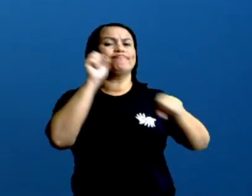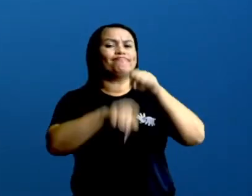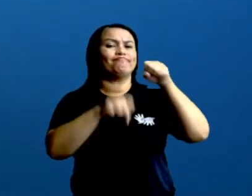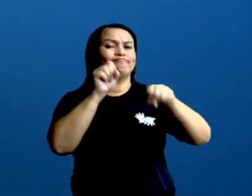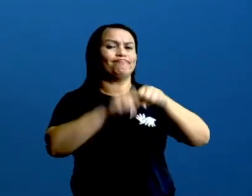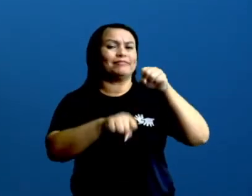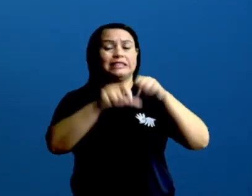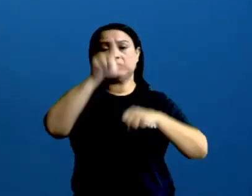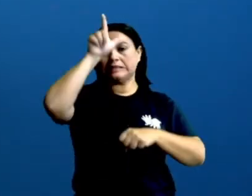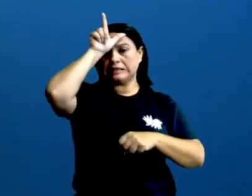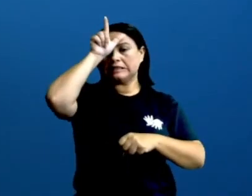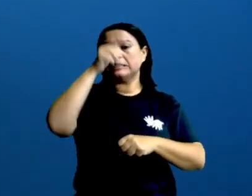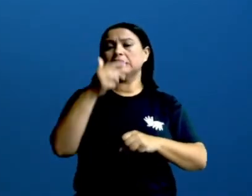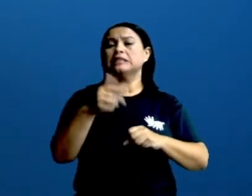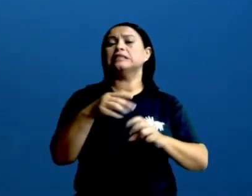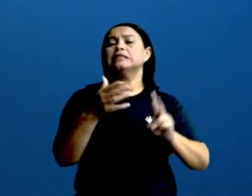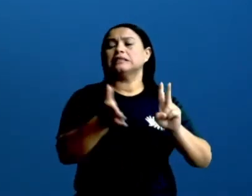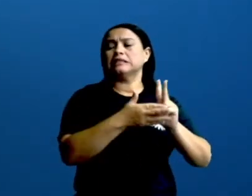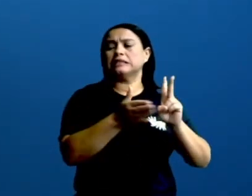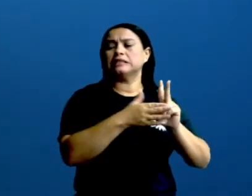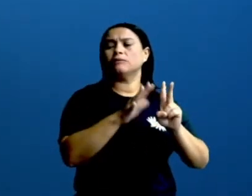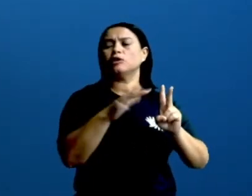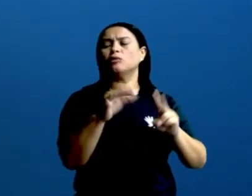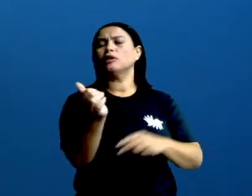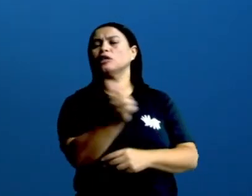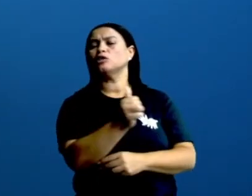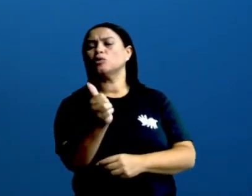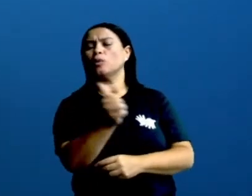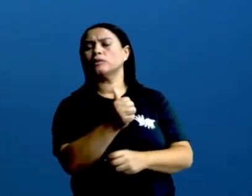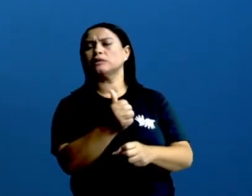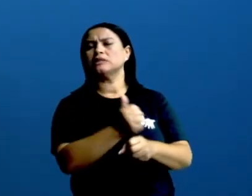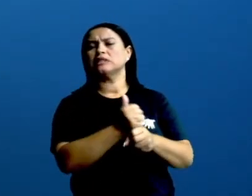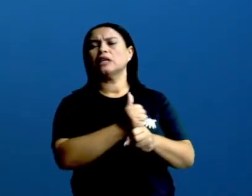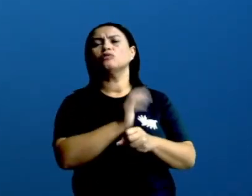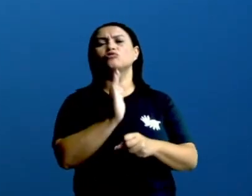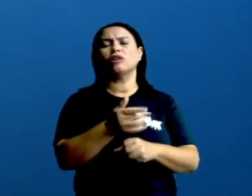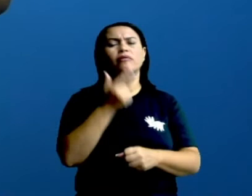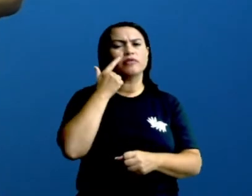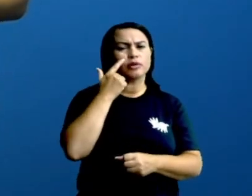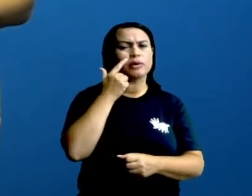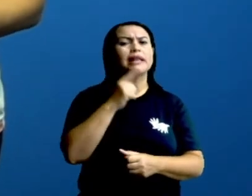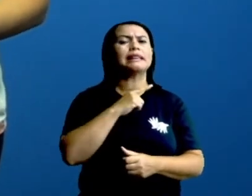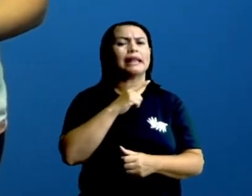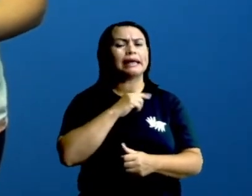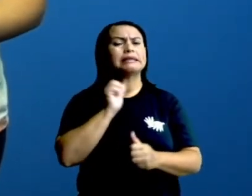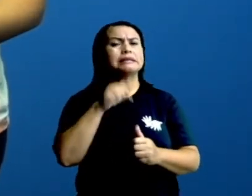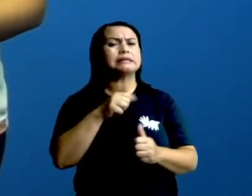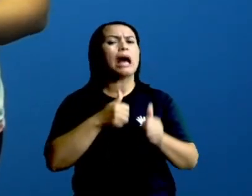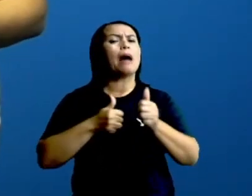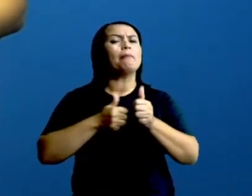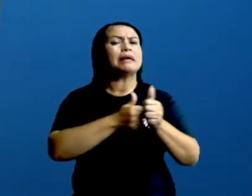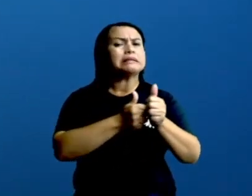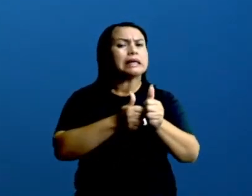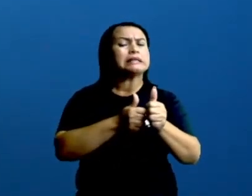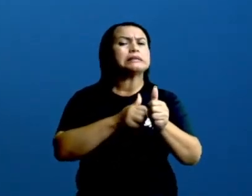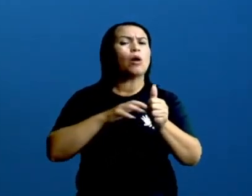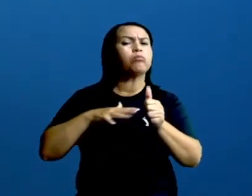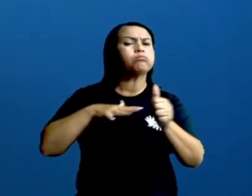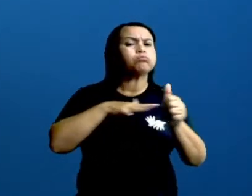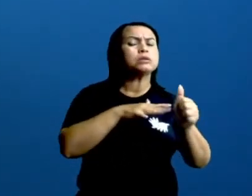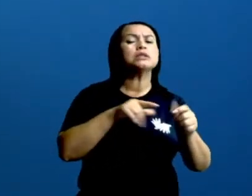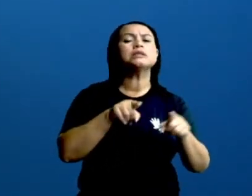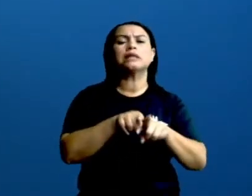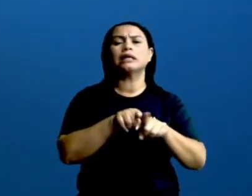nos últimos 11 anos. Então veja que a perseguição ela continua existindo. E como é que a gente pode saber mais sobre isso se não tem nada